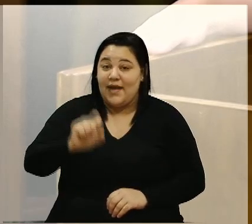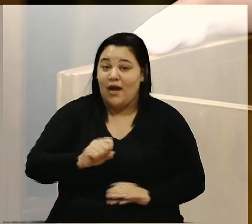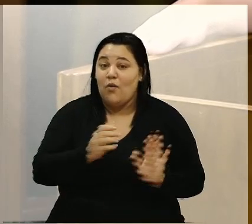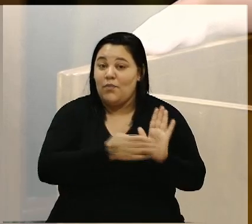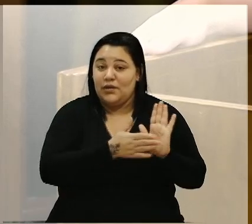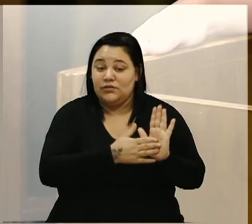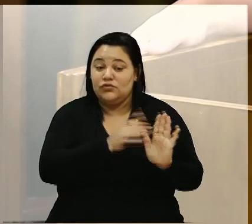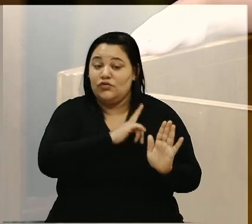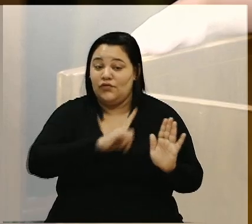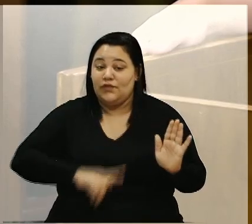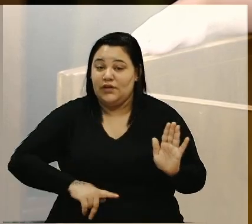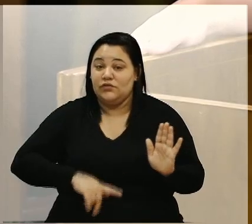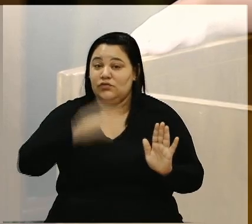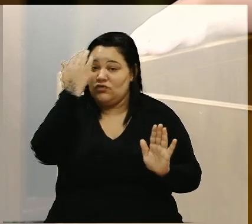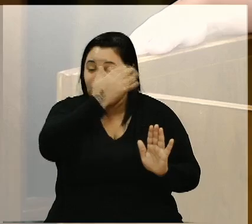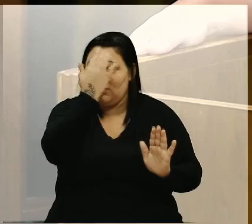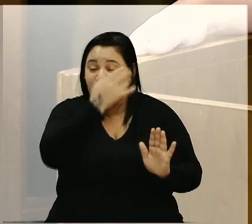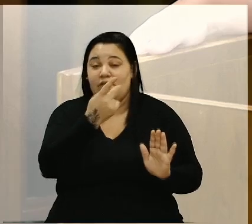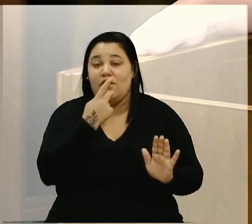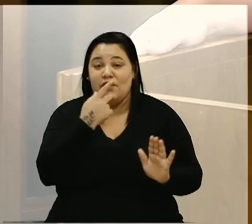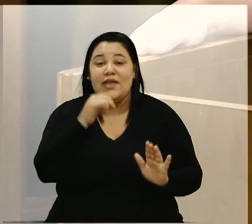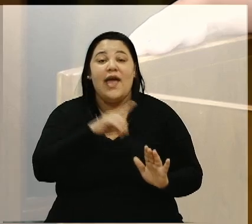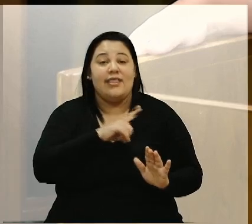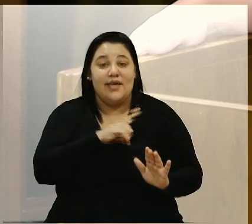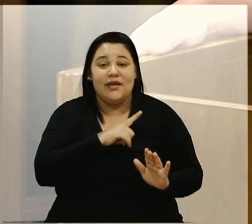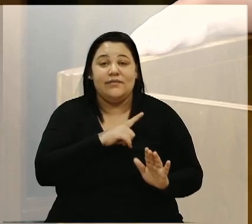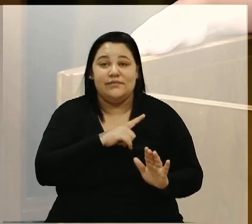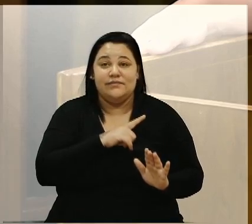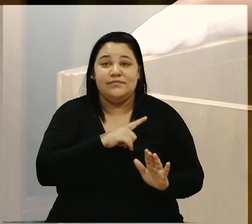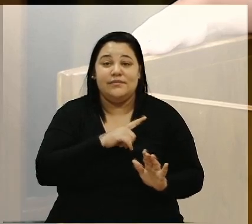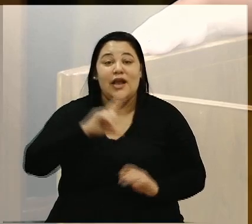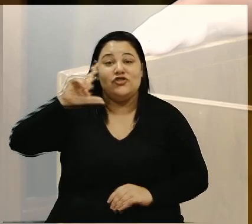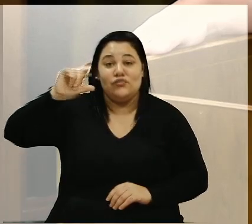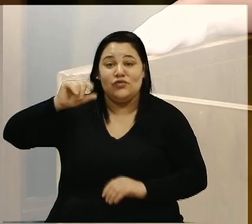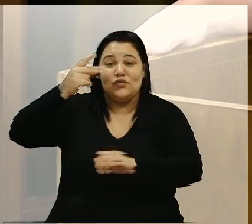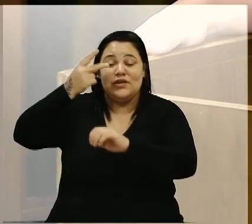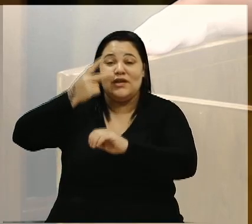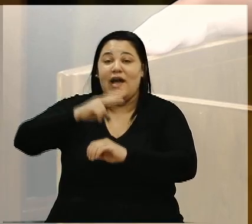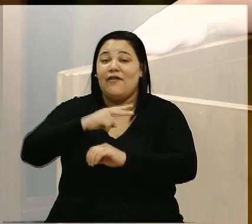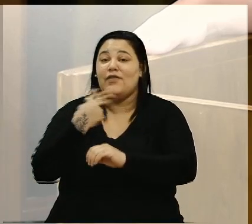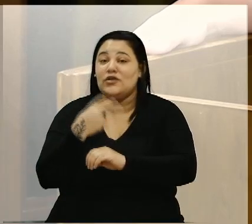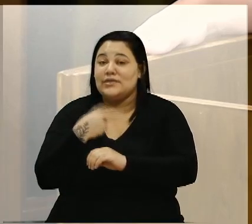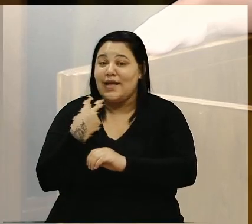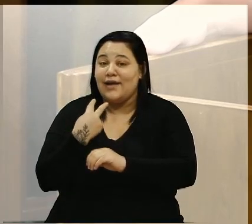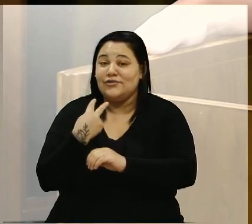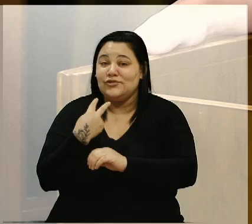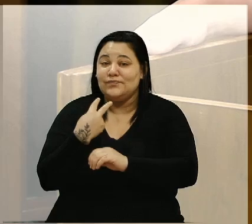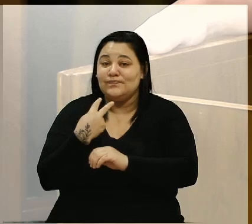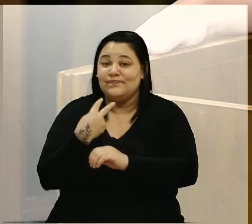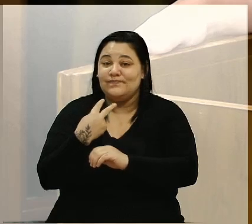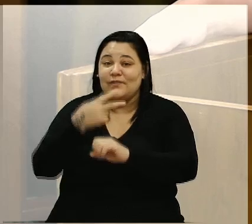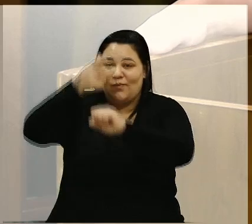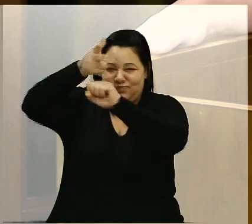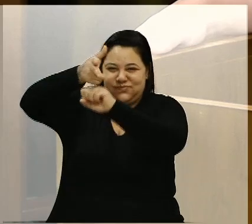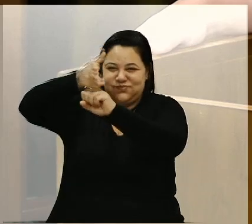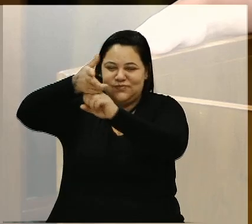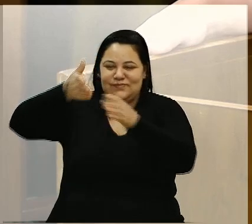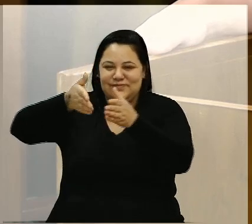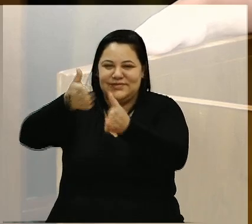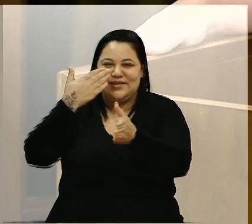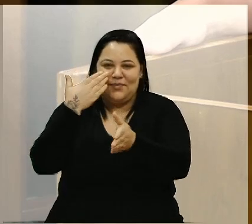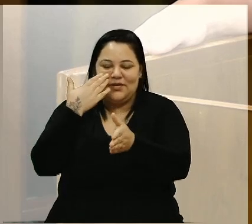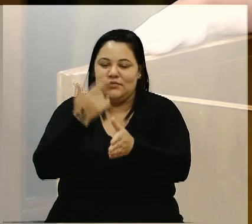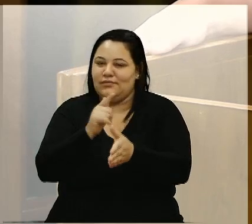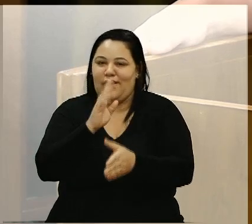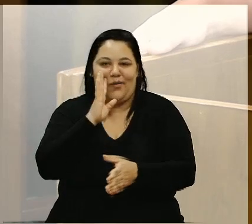teríamos lombofaixas, redutores de velocidade, lombadas eletrônicas, e não aconteceu.